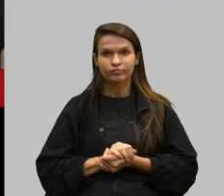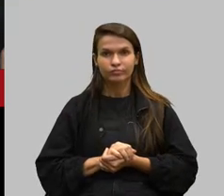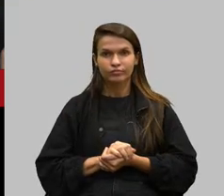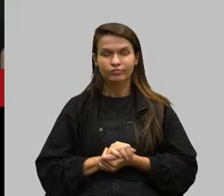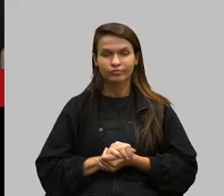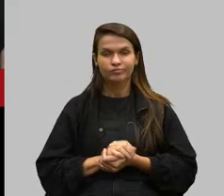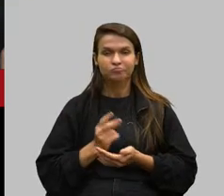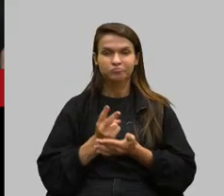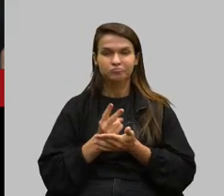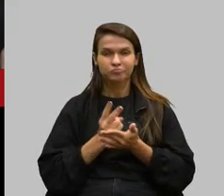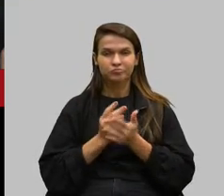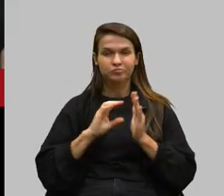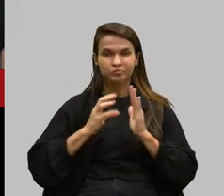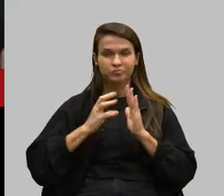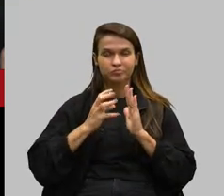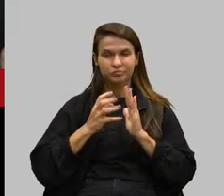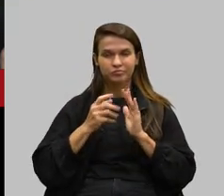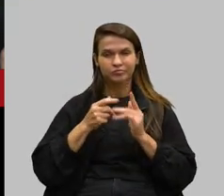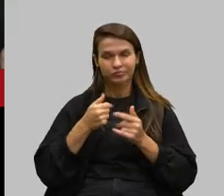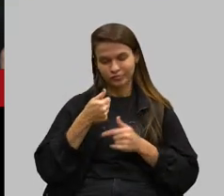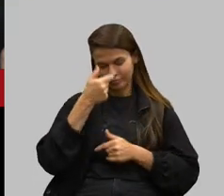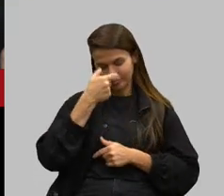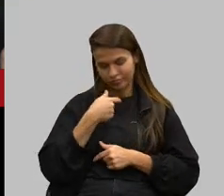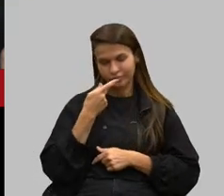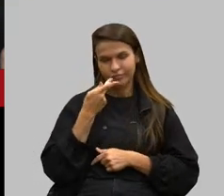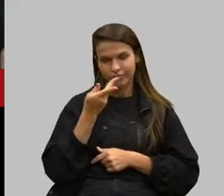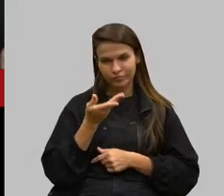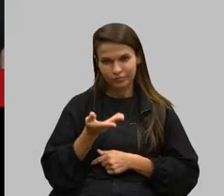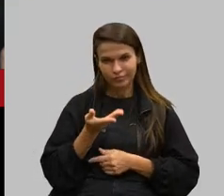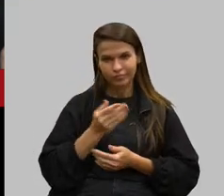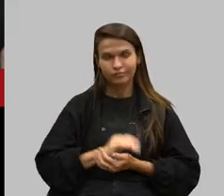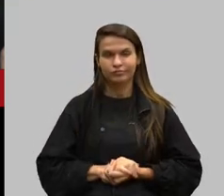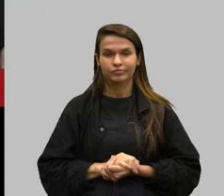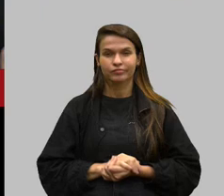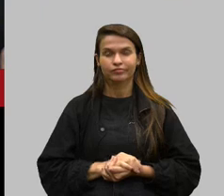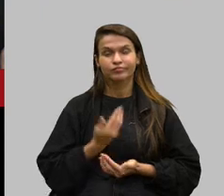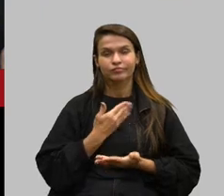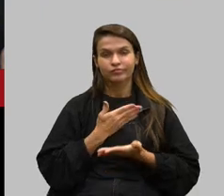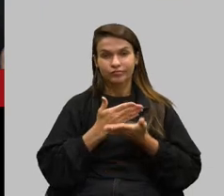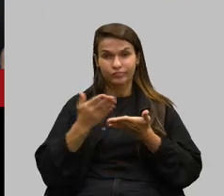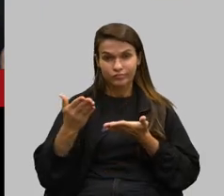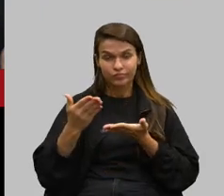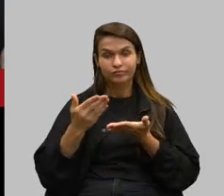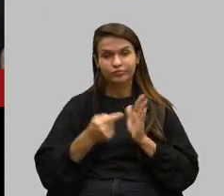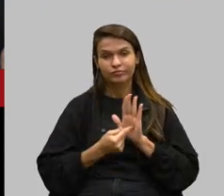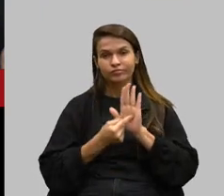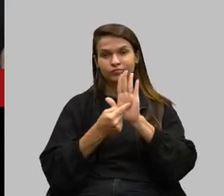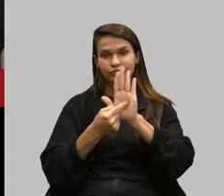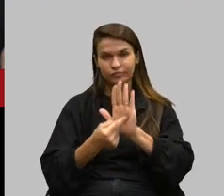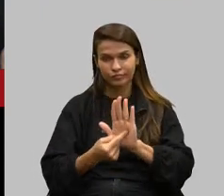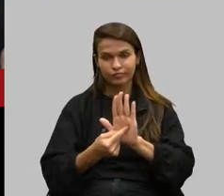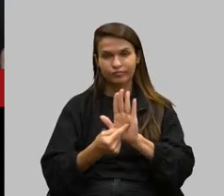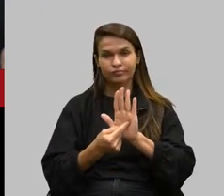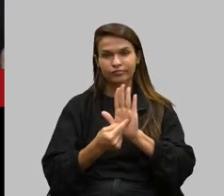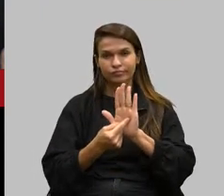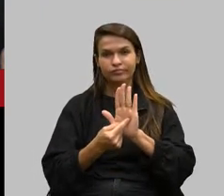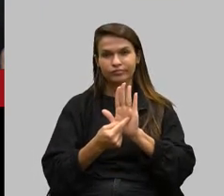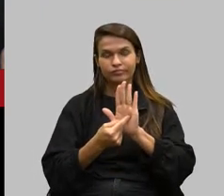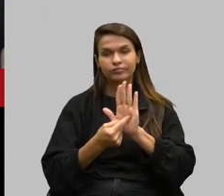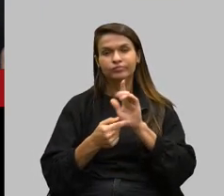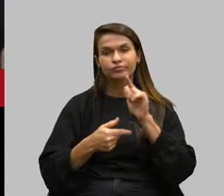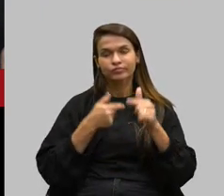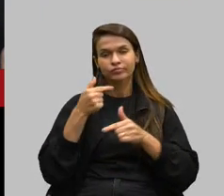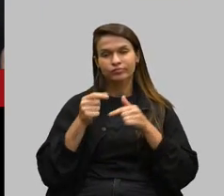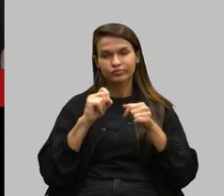partido que esse que vos fala eh vou começar aqui a apresentação da dos trabalhos